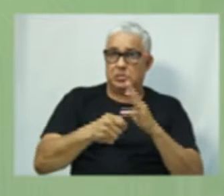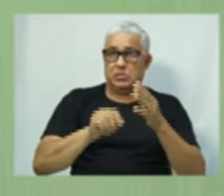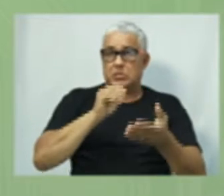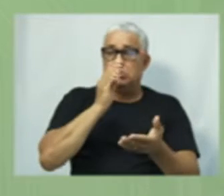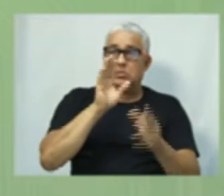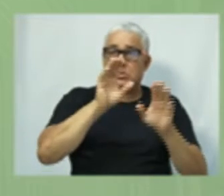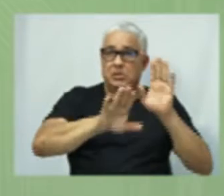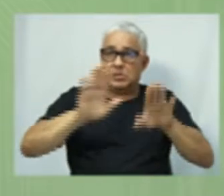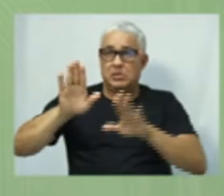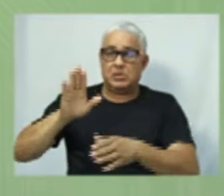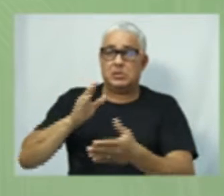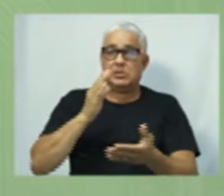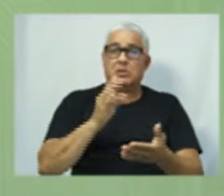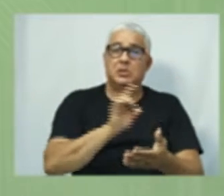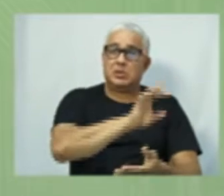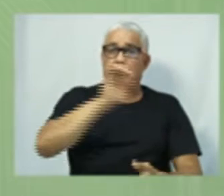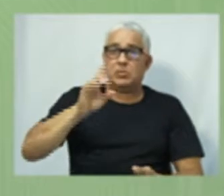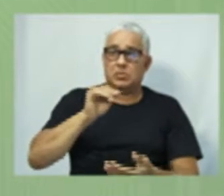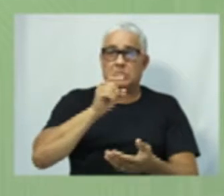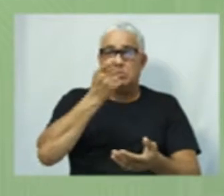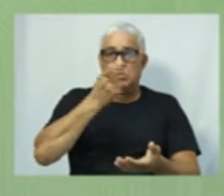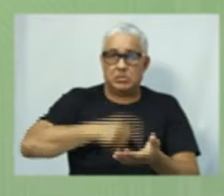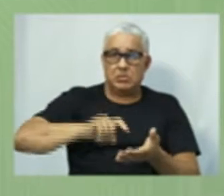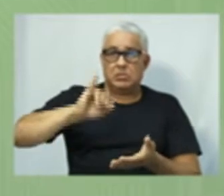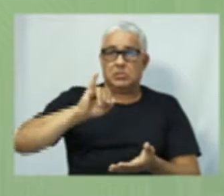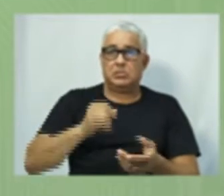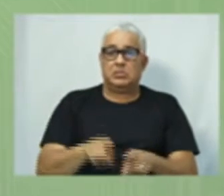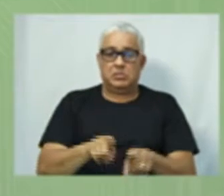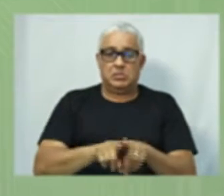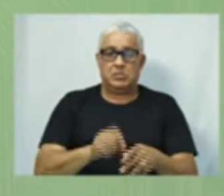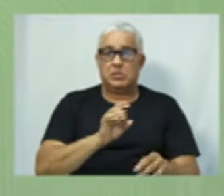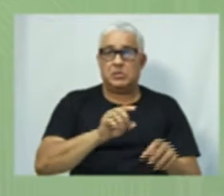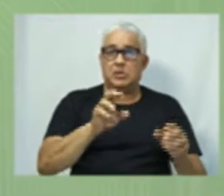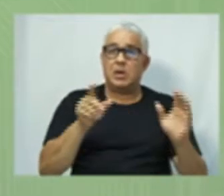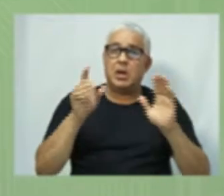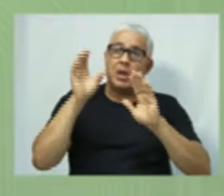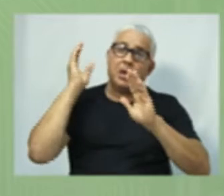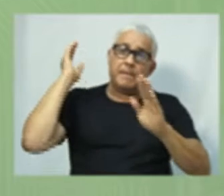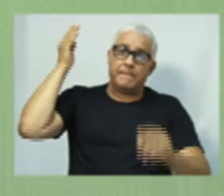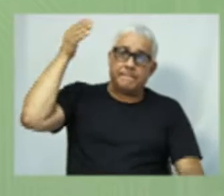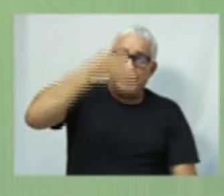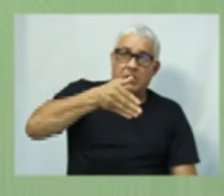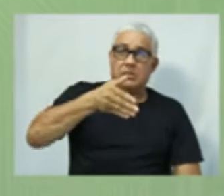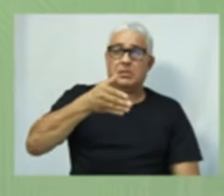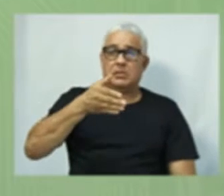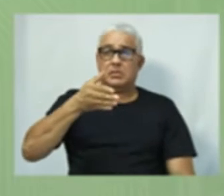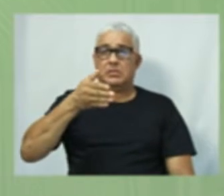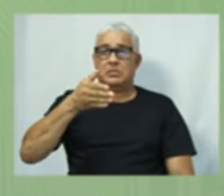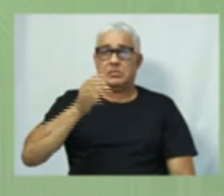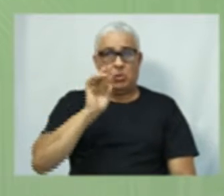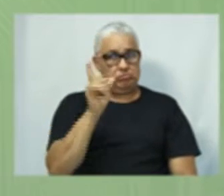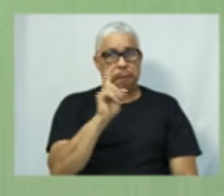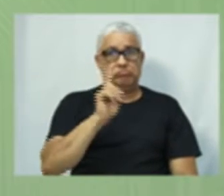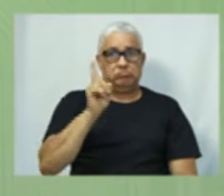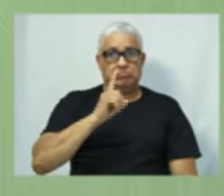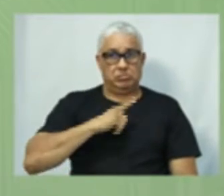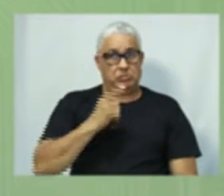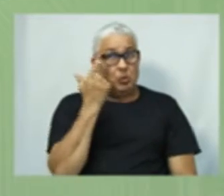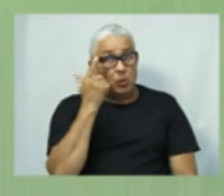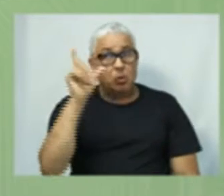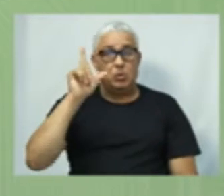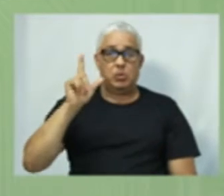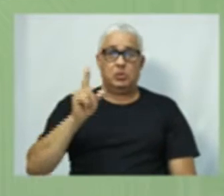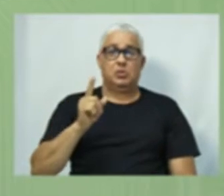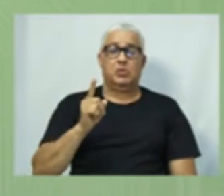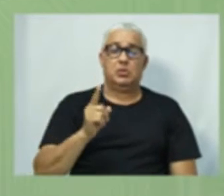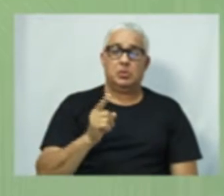imposto. Portanto, aqui está os principais impostos, os principais, não são esses, tá ok? Existem outros, mas esses